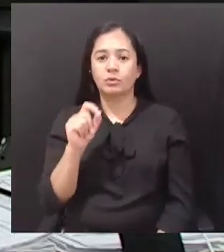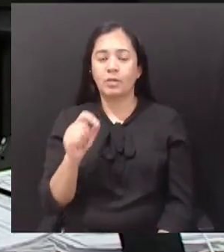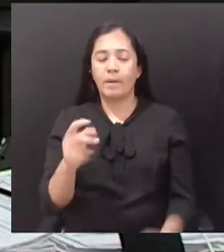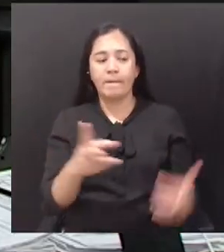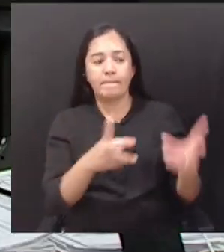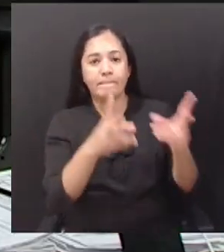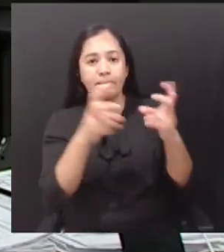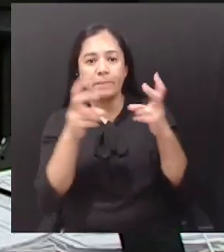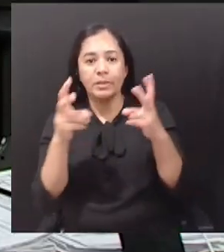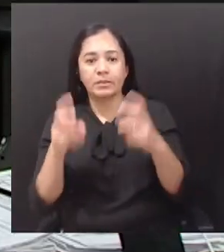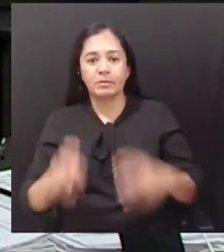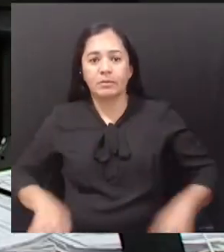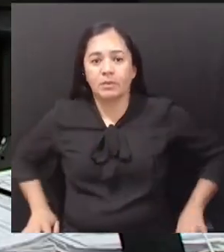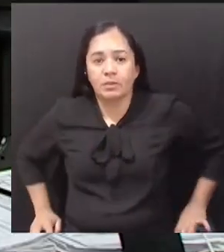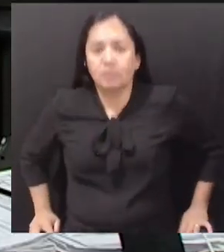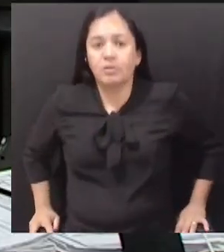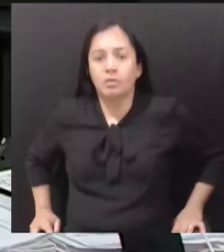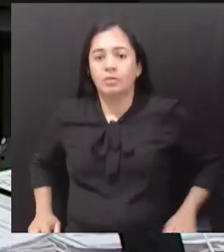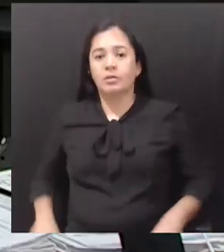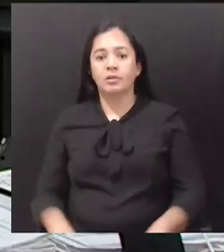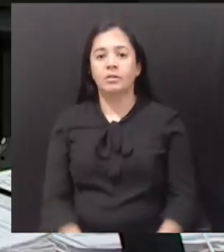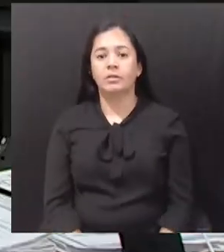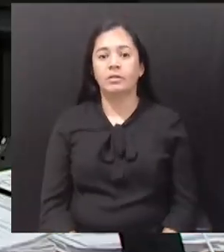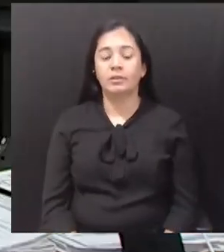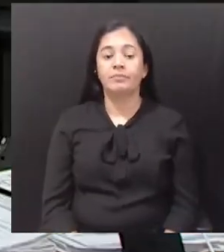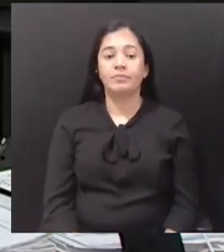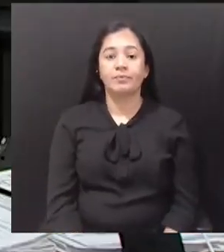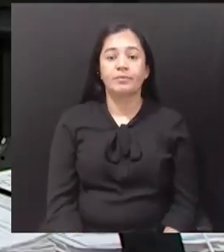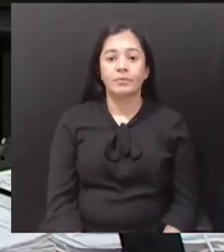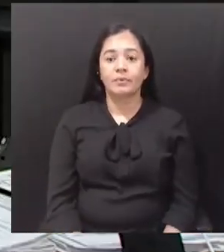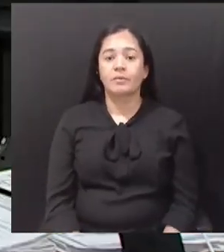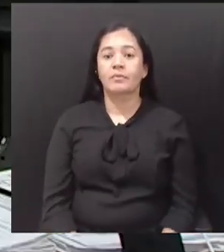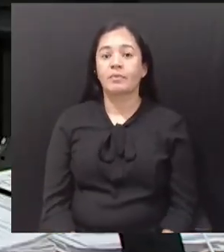aspas, a matéria a